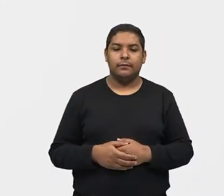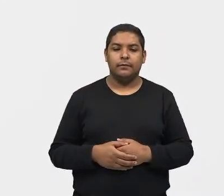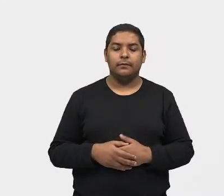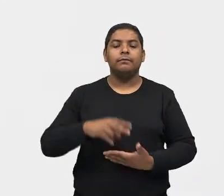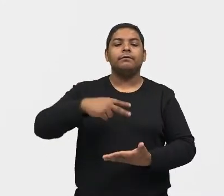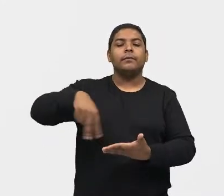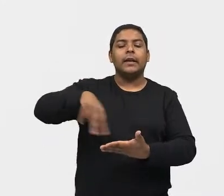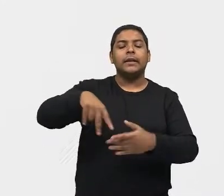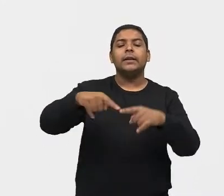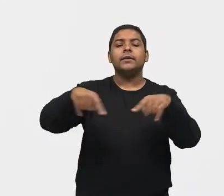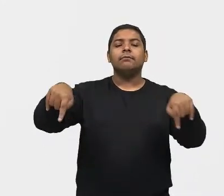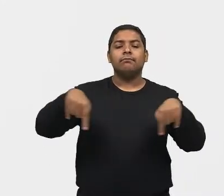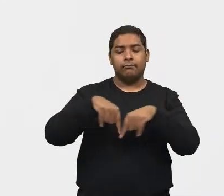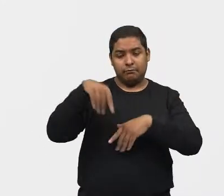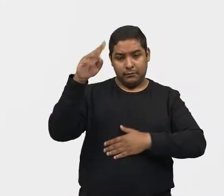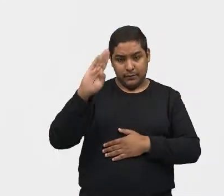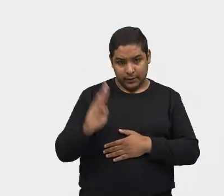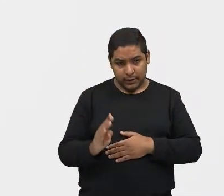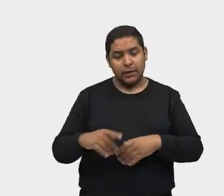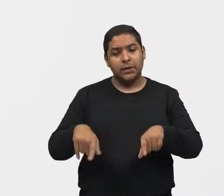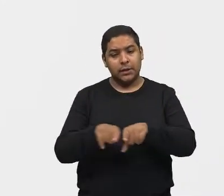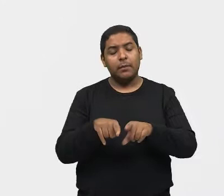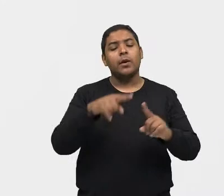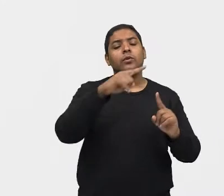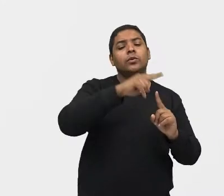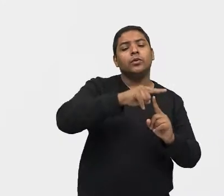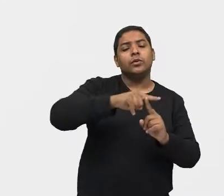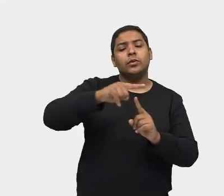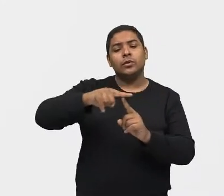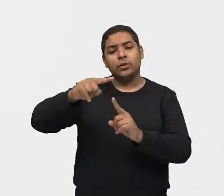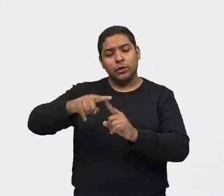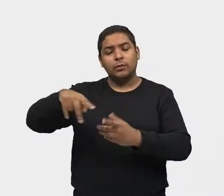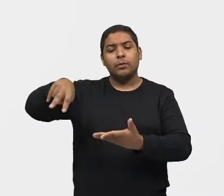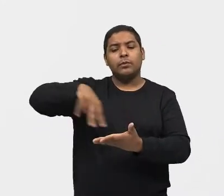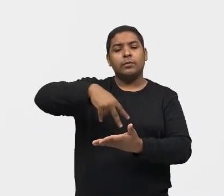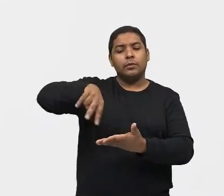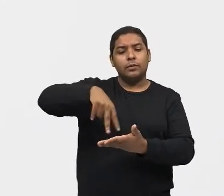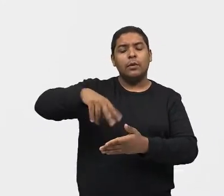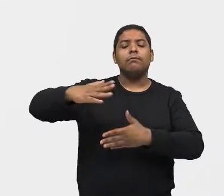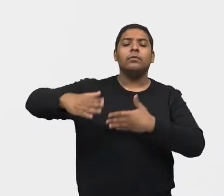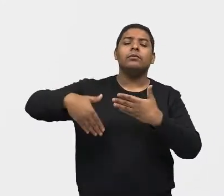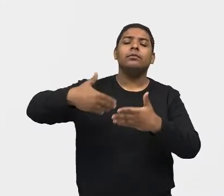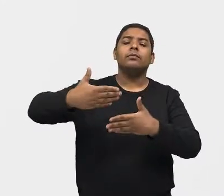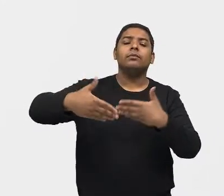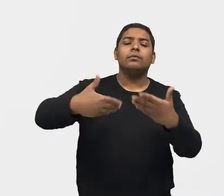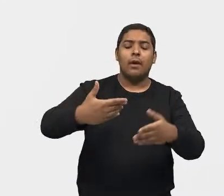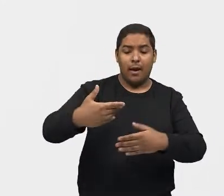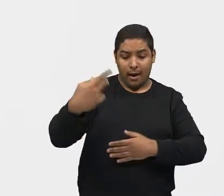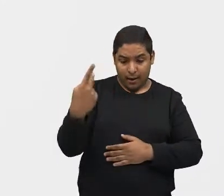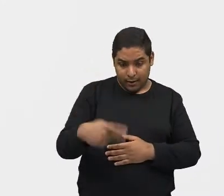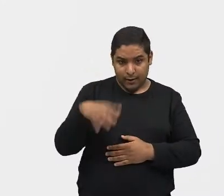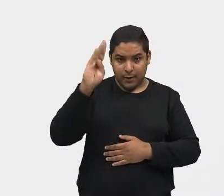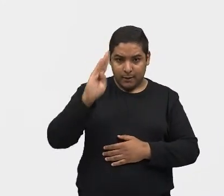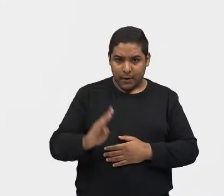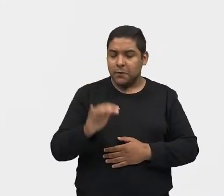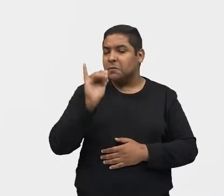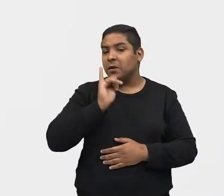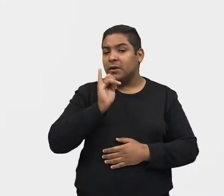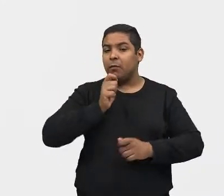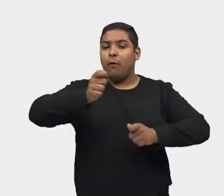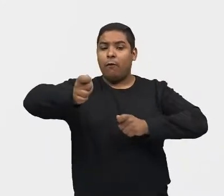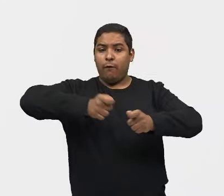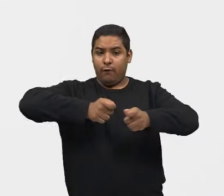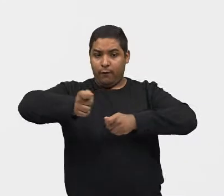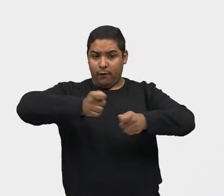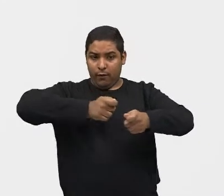Dança de salões brasileiras, alguns dos tipos de dança de salão foram desenvolvidas no Brasil. Por exemplo, o